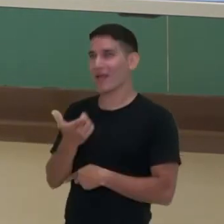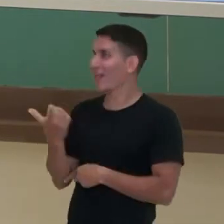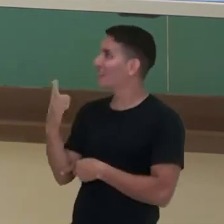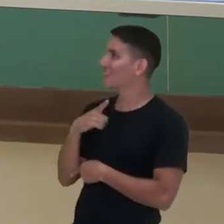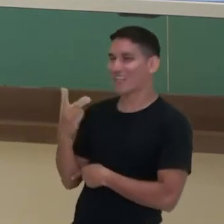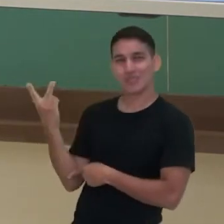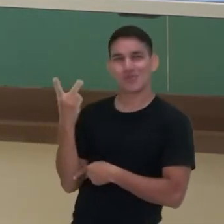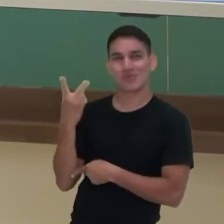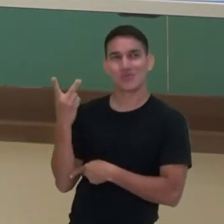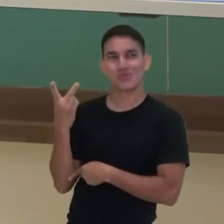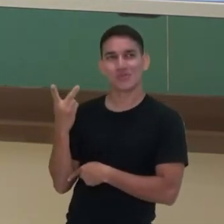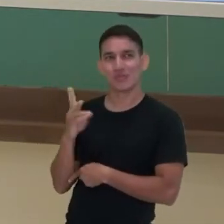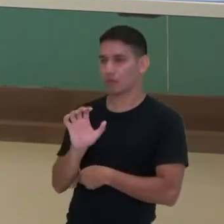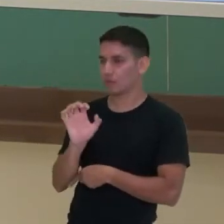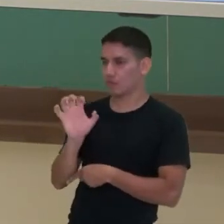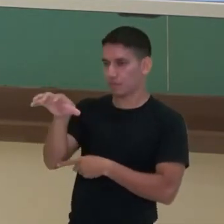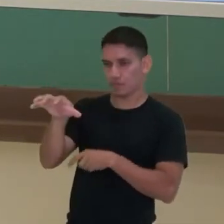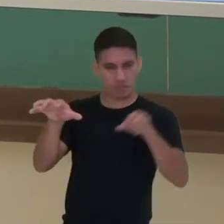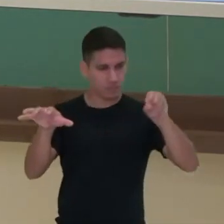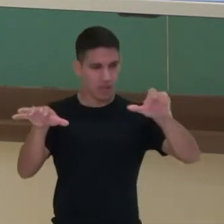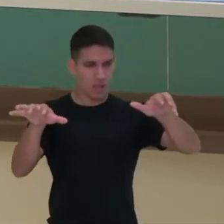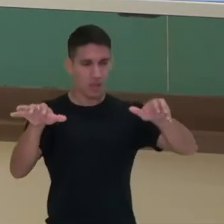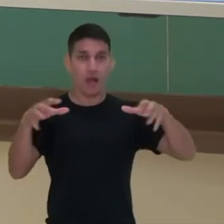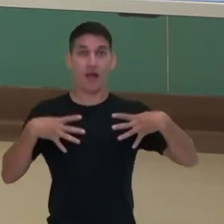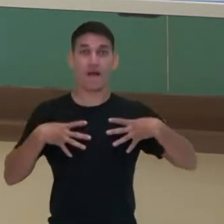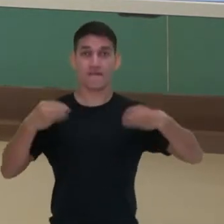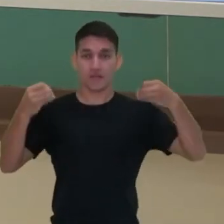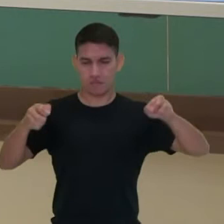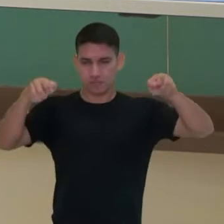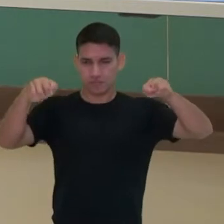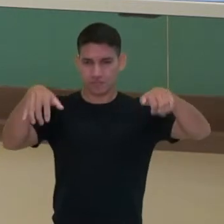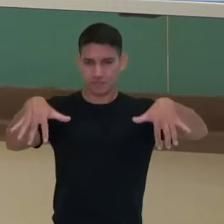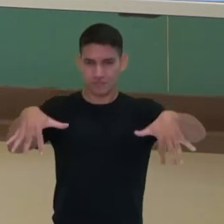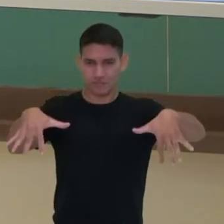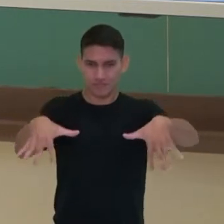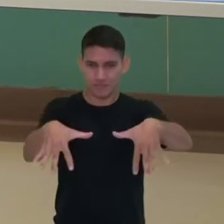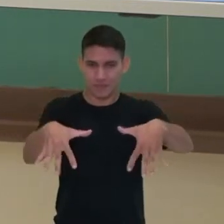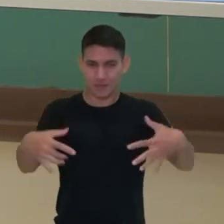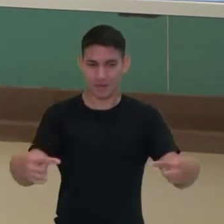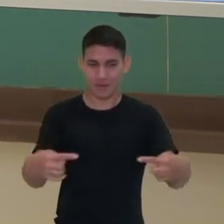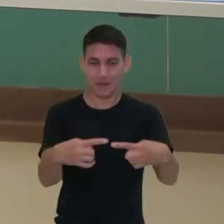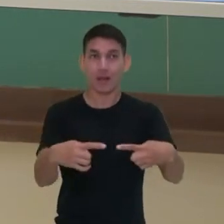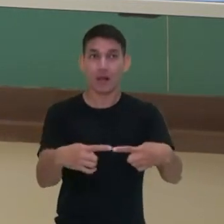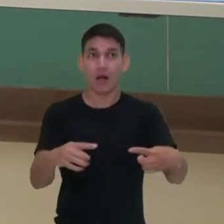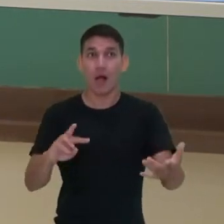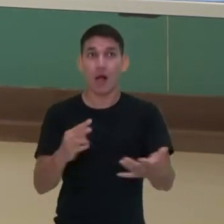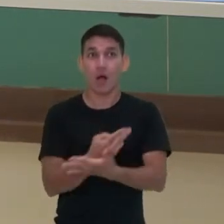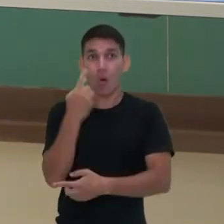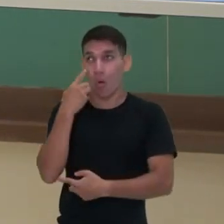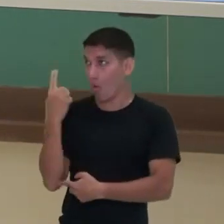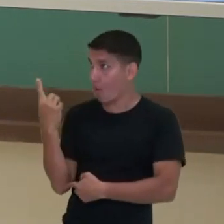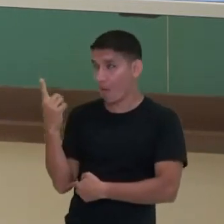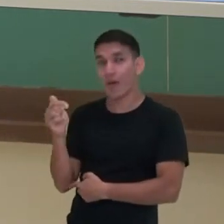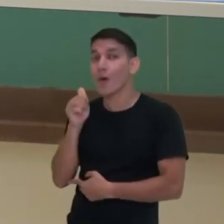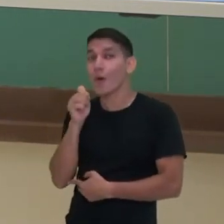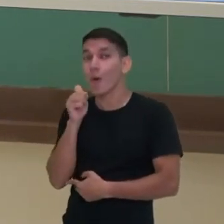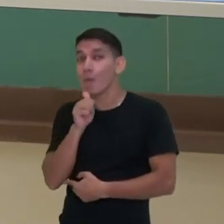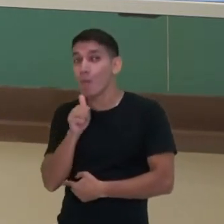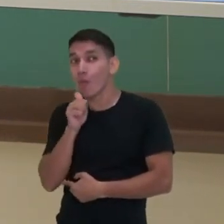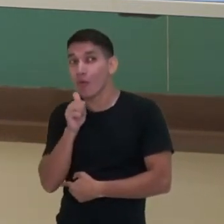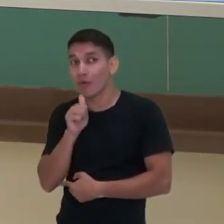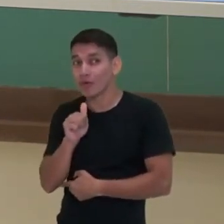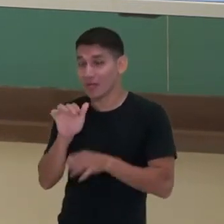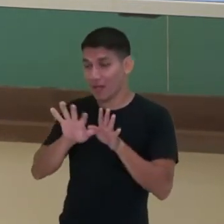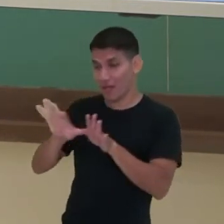duas famílias com seus filhos e uma mulher